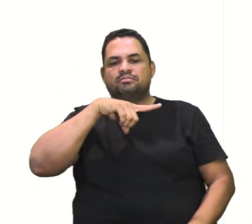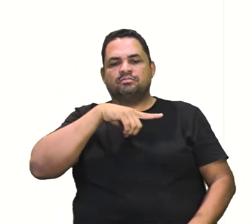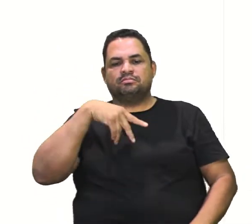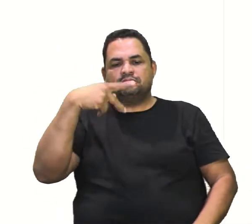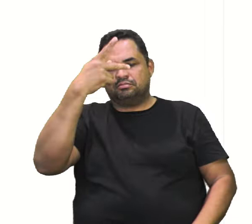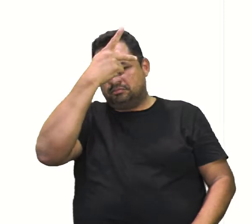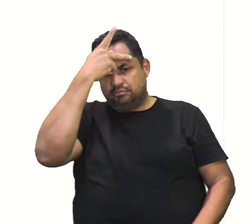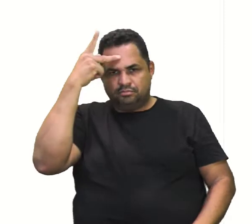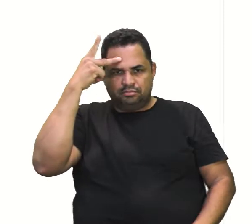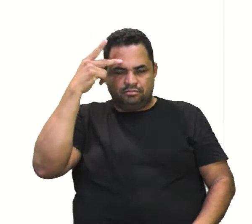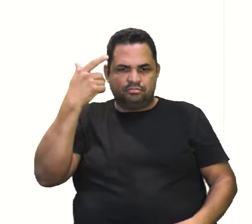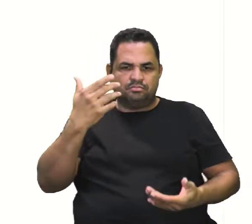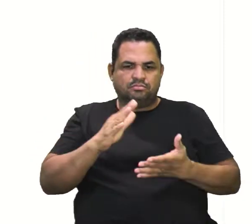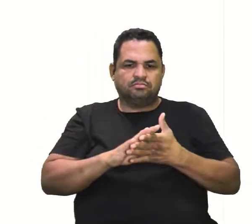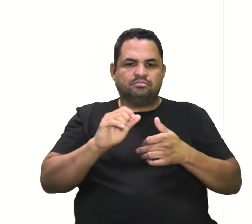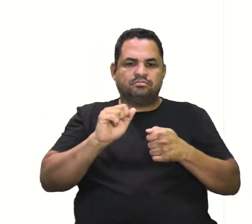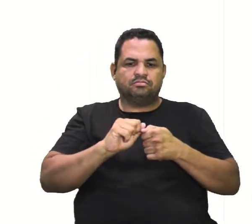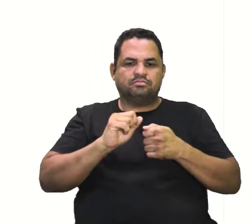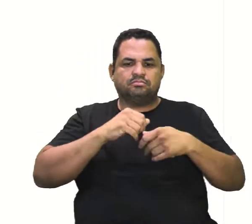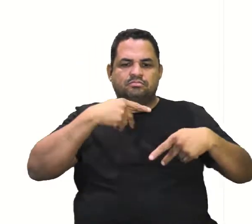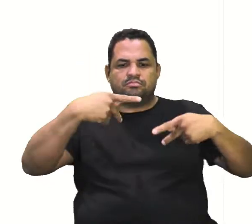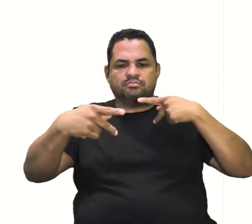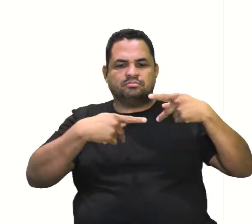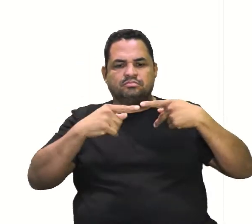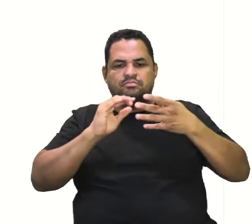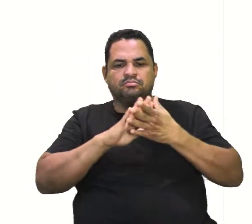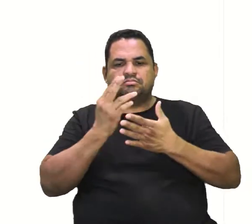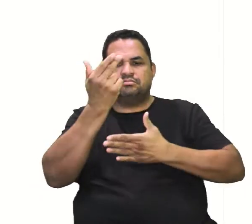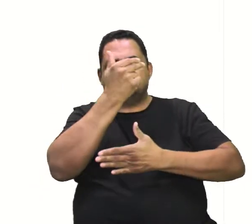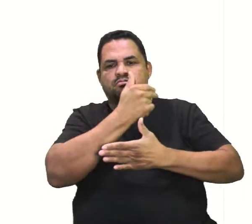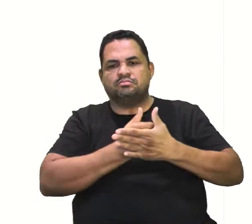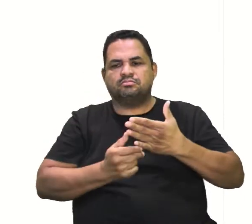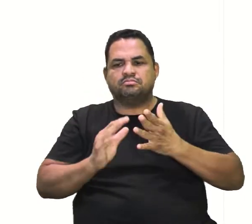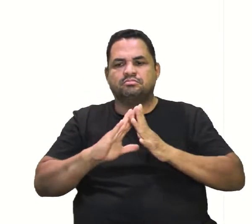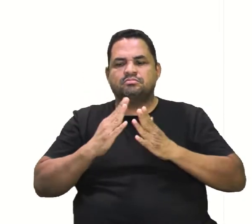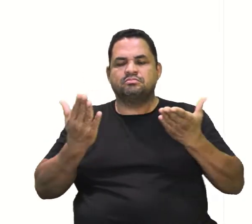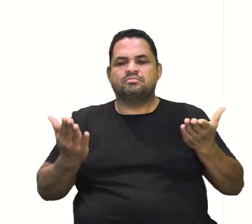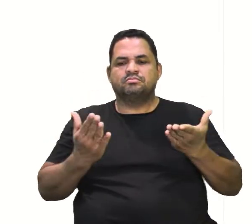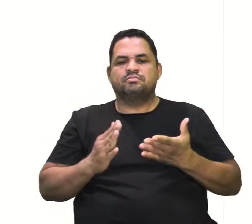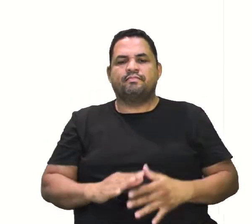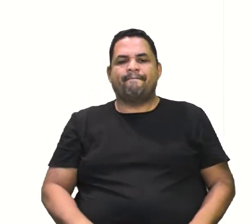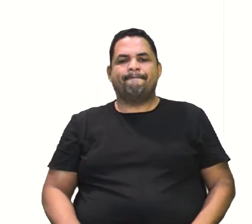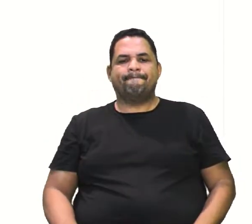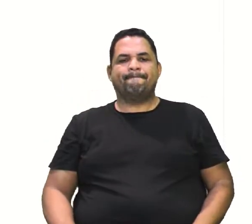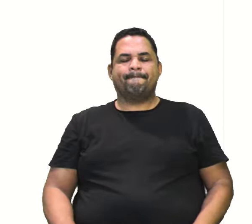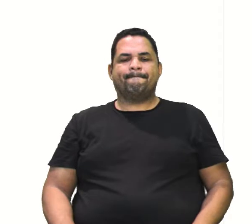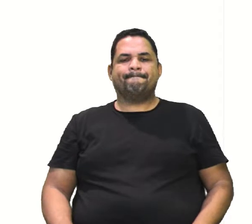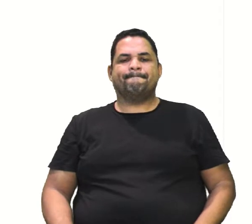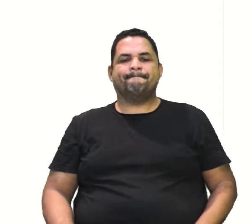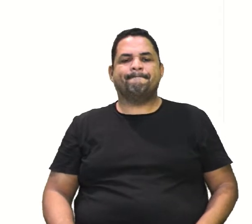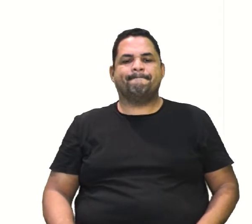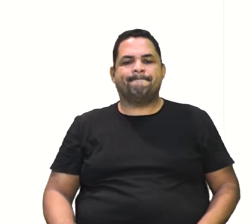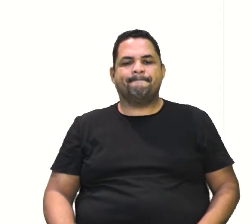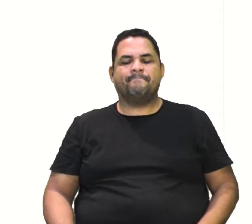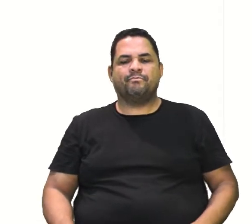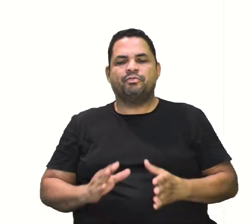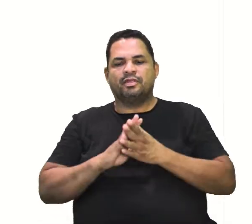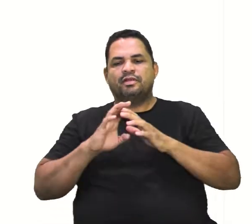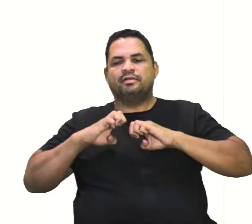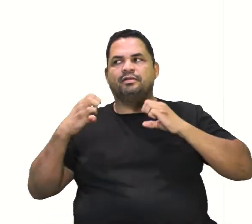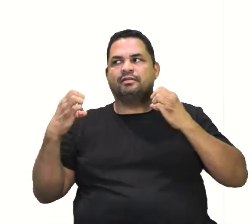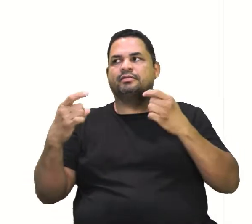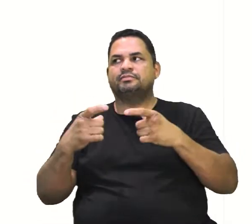existem pessoas que fazem esse projeto, esse design todinho da parte das